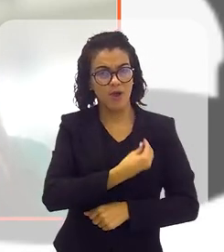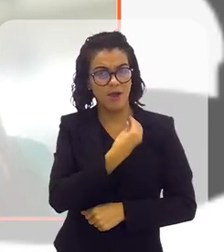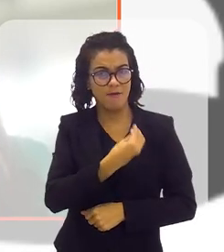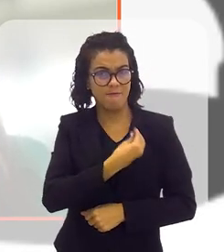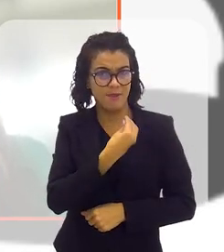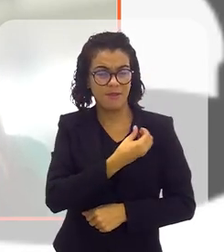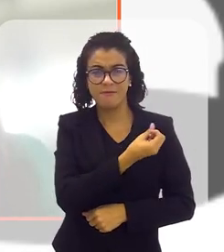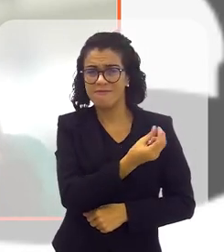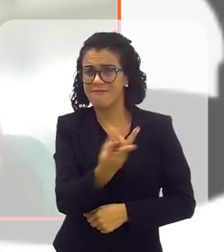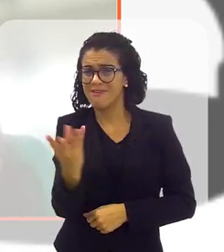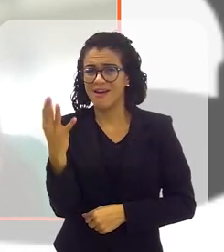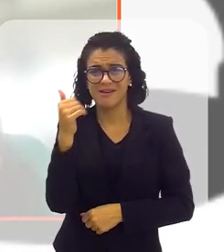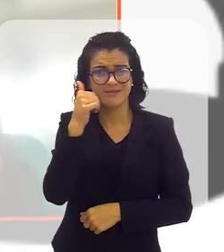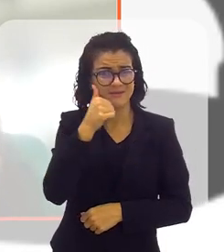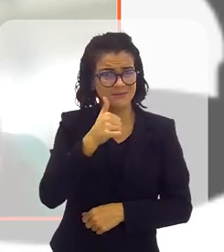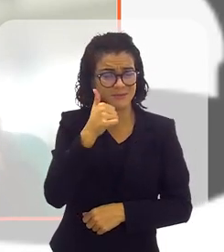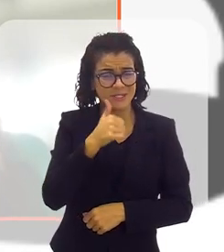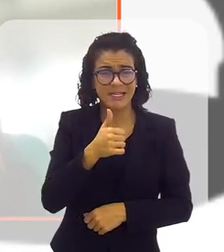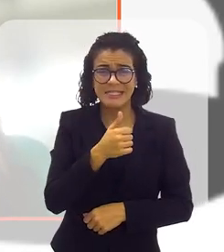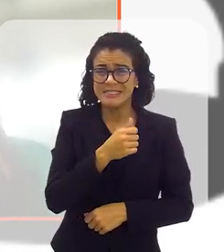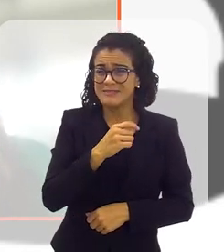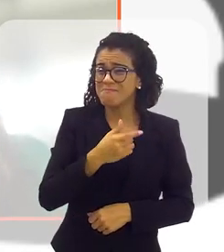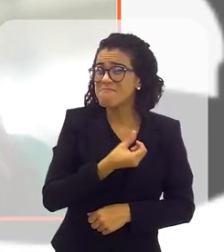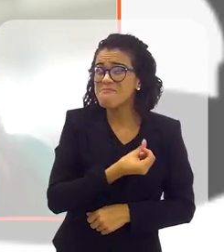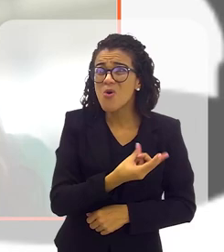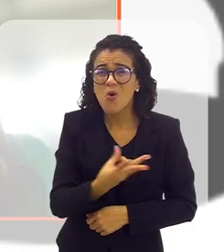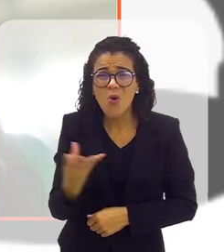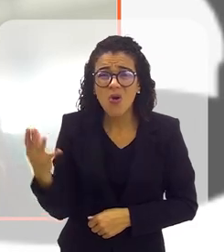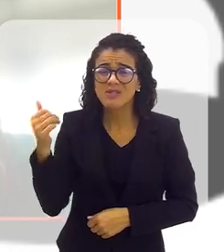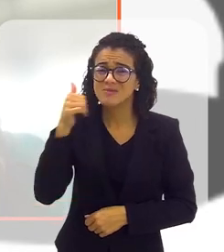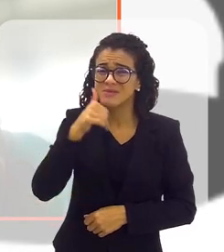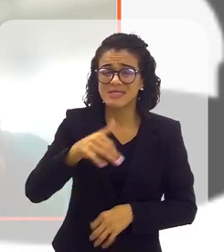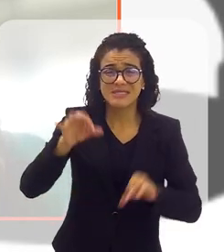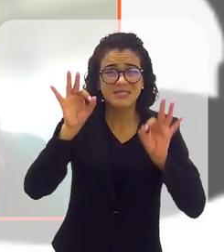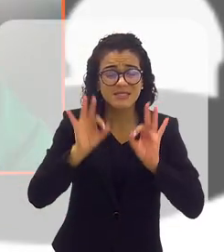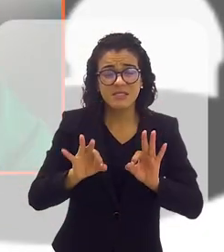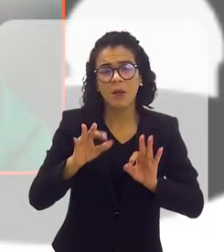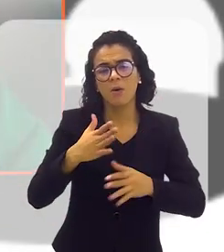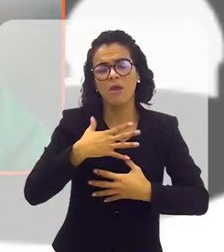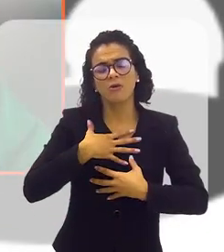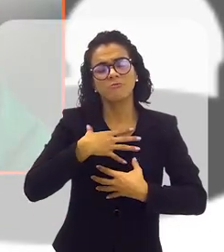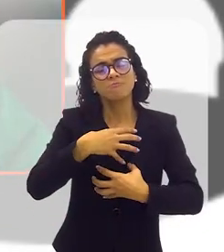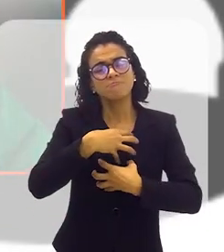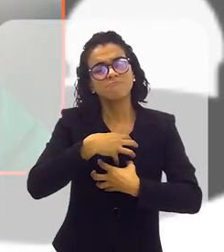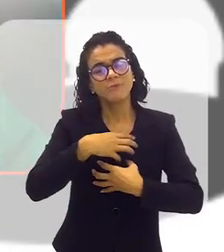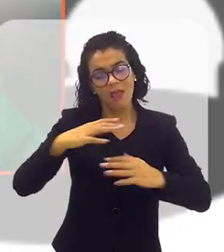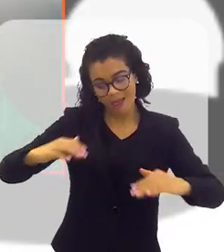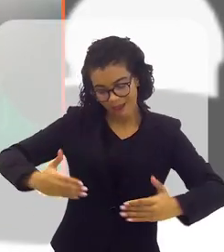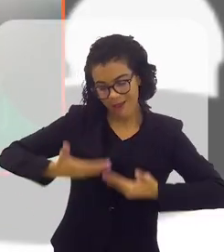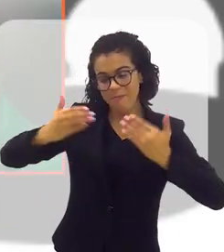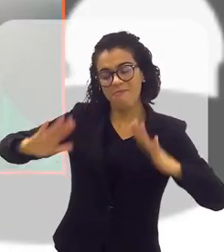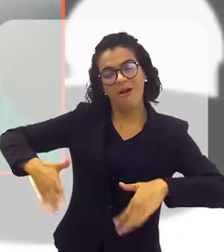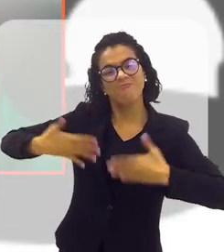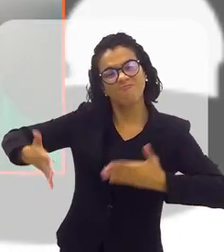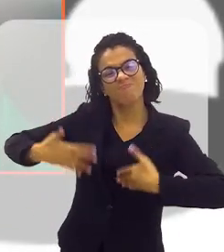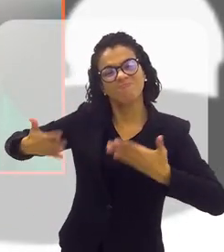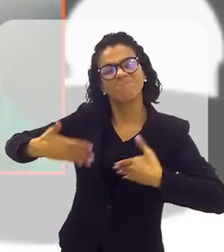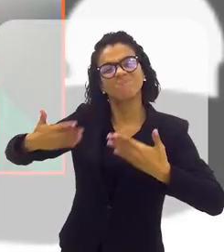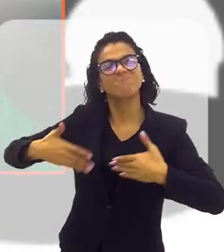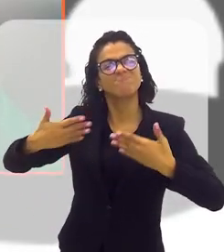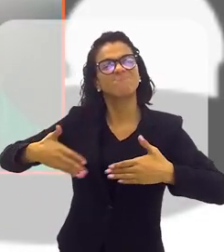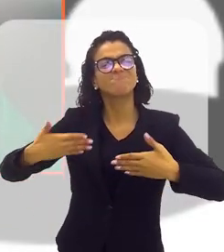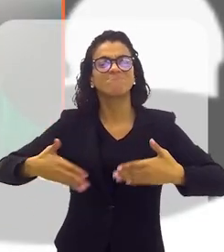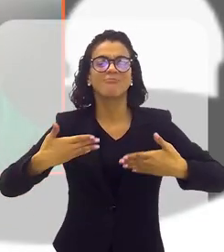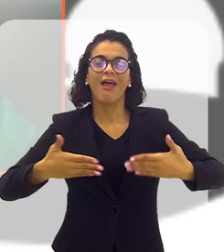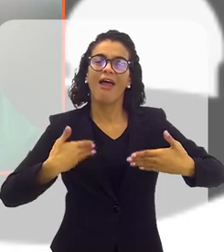vida de várias mulheres, né, de centenas de mulheres. Então, isso para mim é muito motivador.